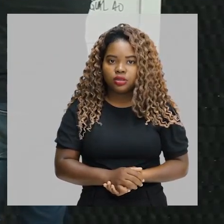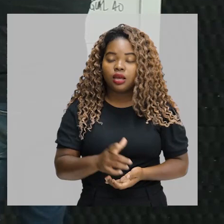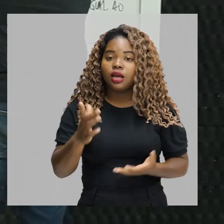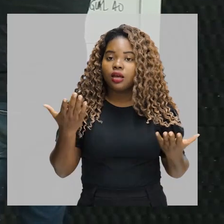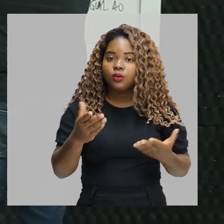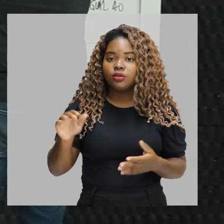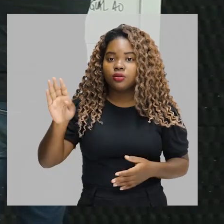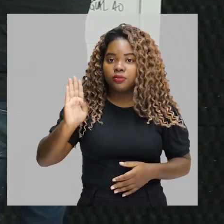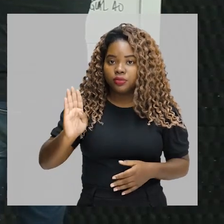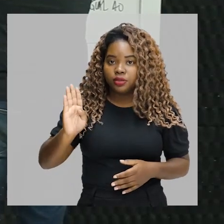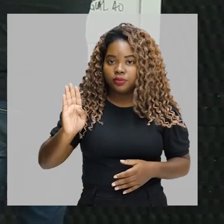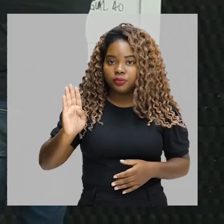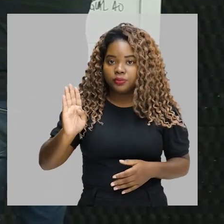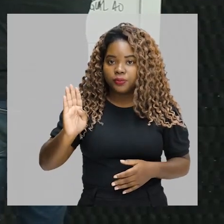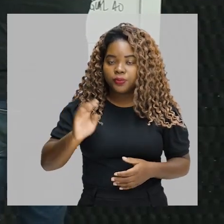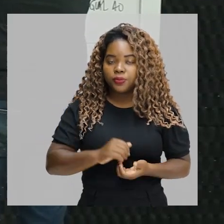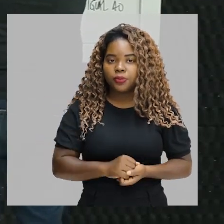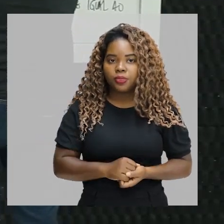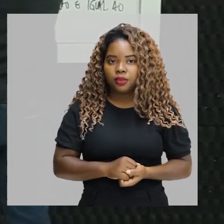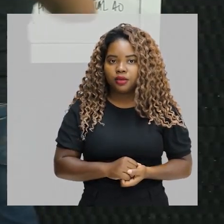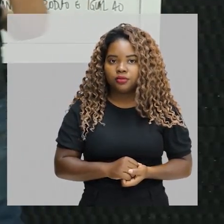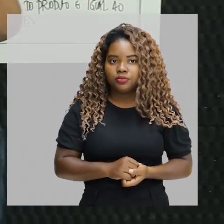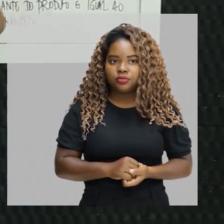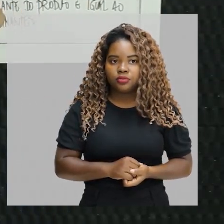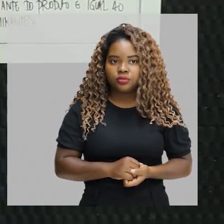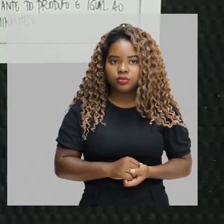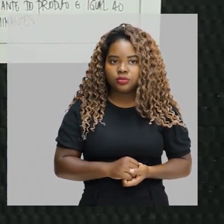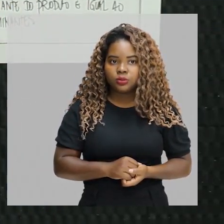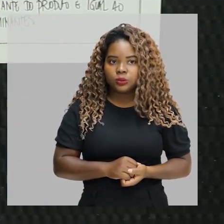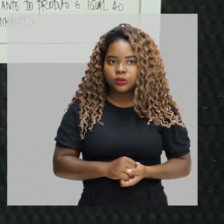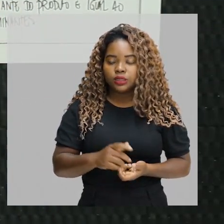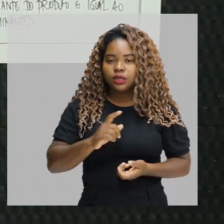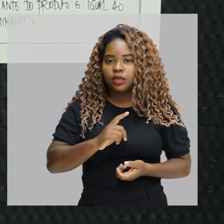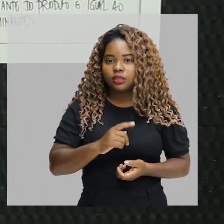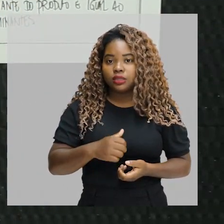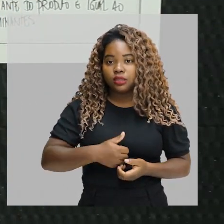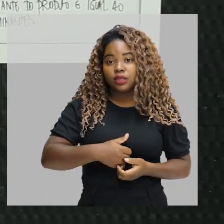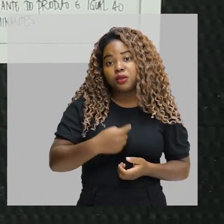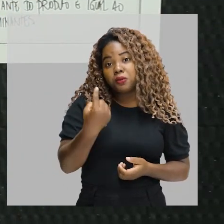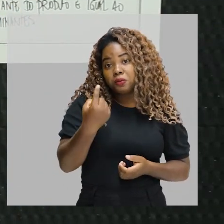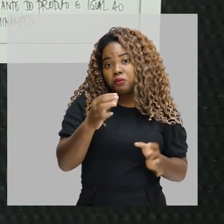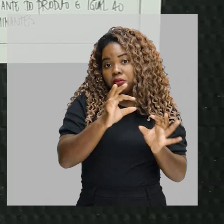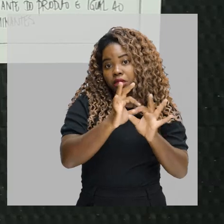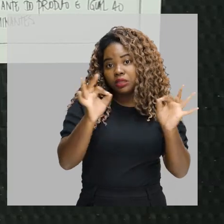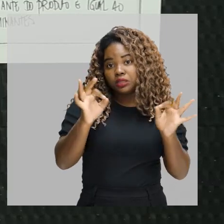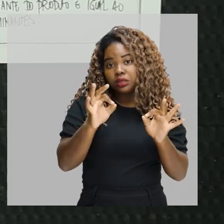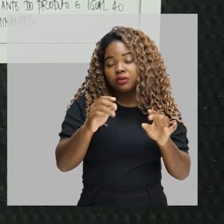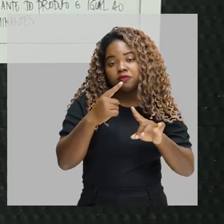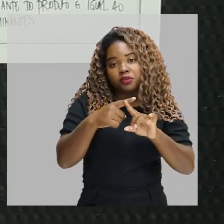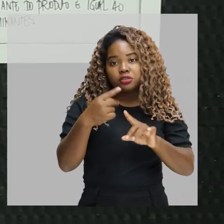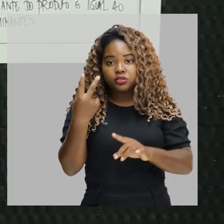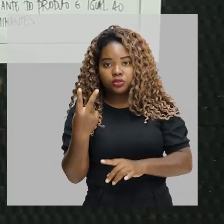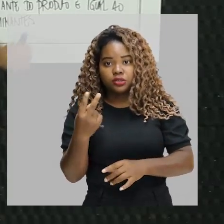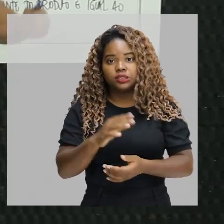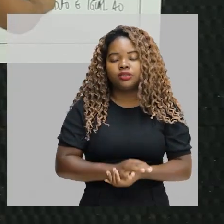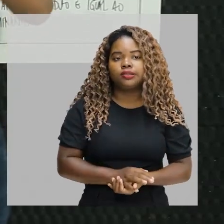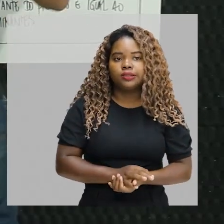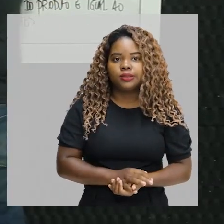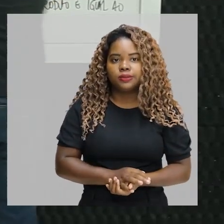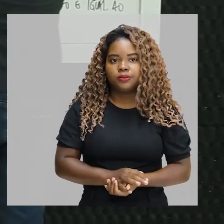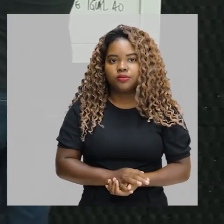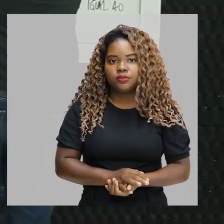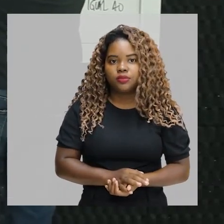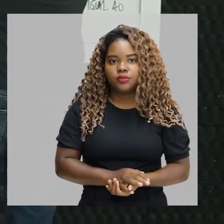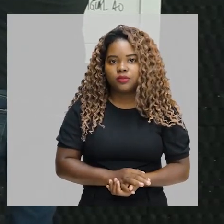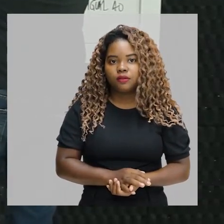B. Essa matriz B, eu vou simplesmente pegar uma linha da matriz A e multiplicar por 2. Tá? Então, ao invés